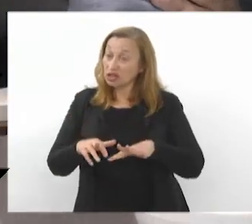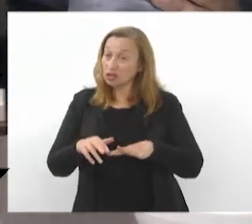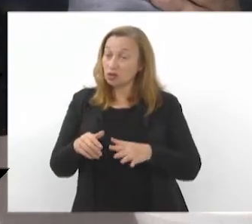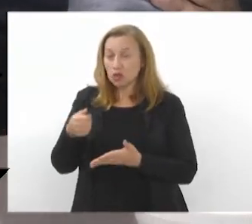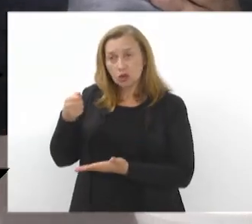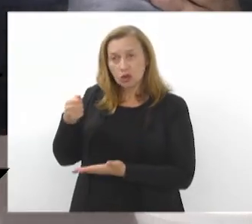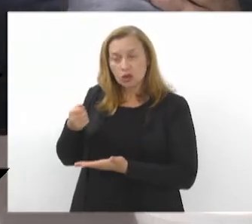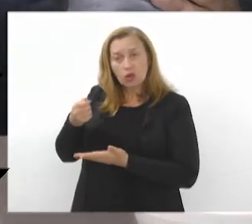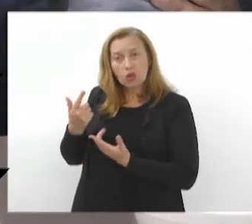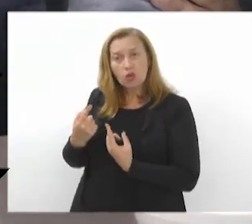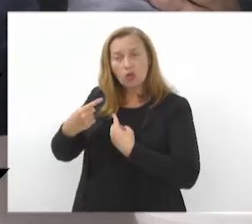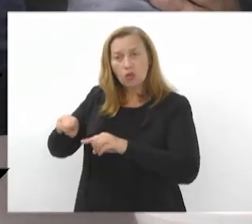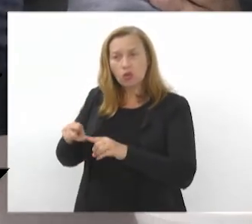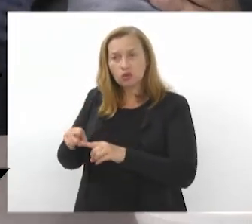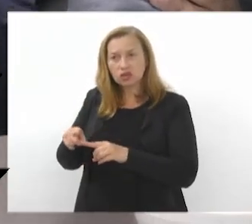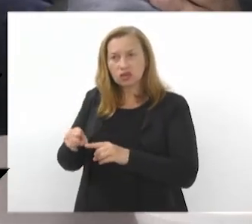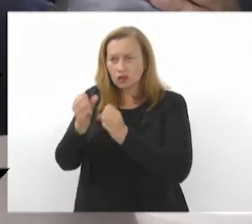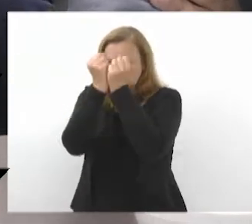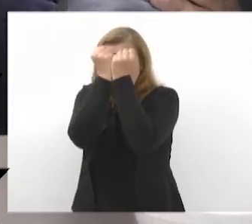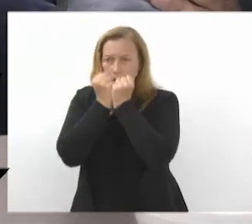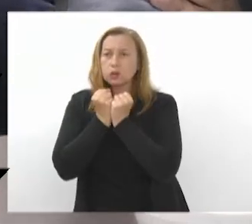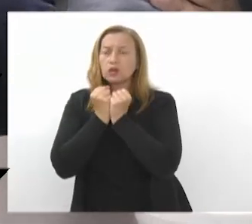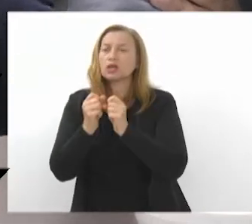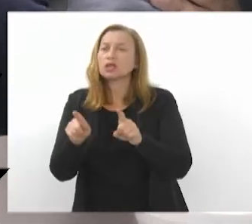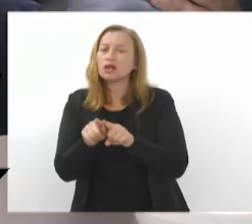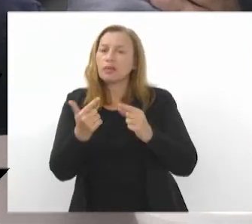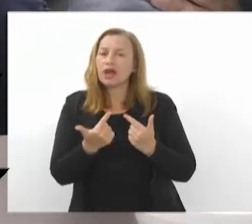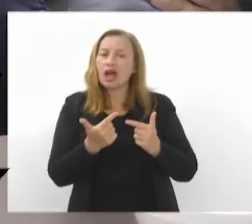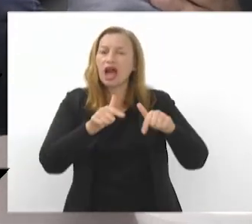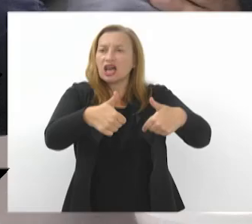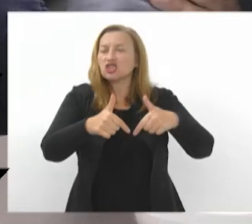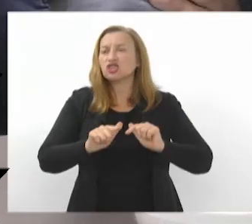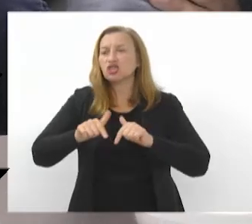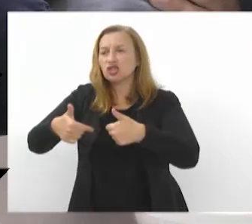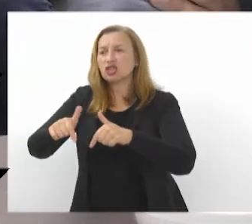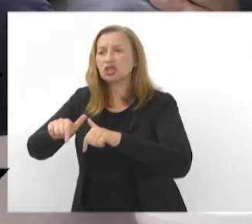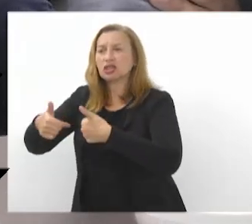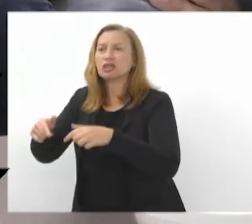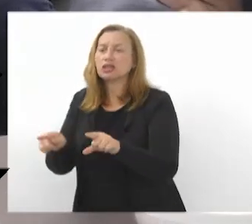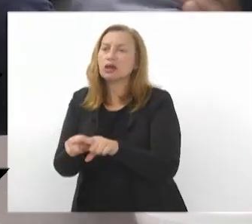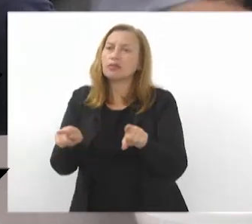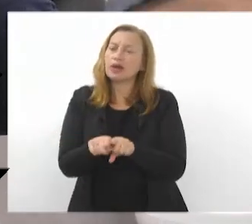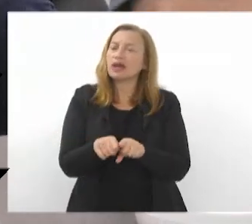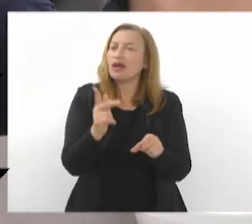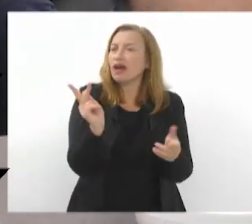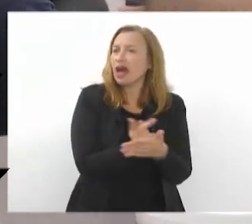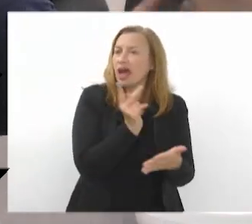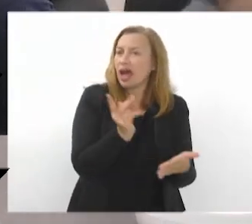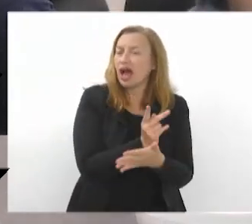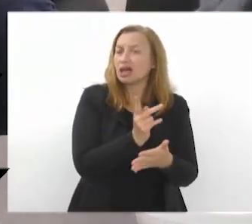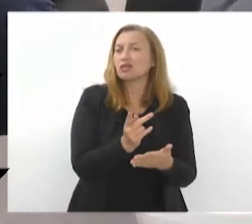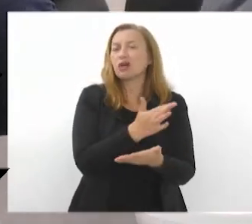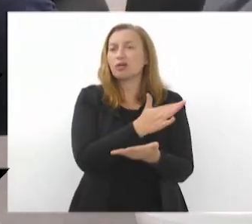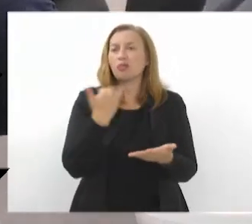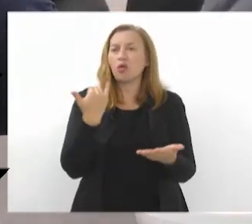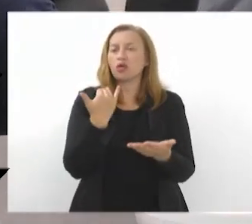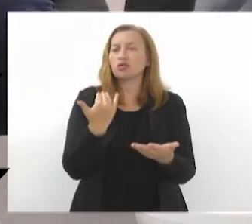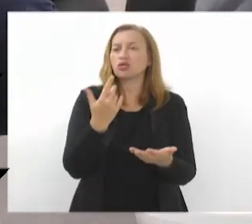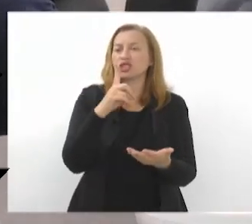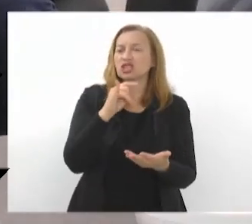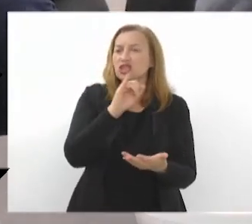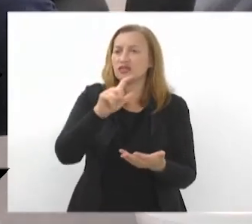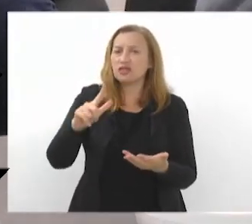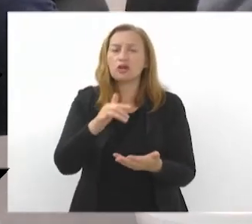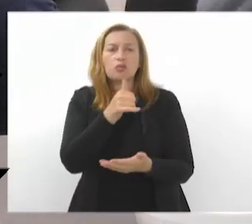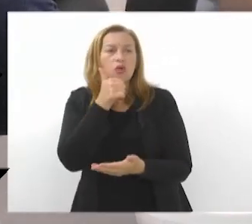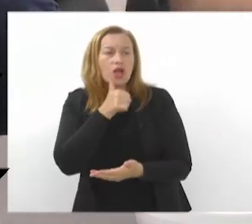atentado e também ações desproporcionais que levaram também à morte de civis, de